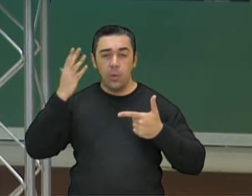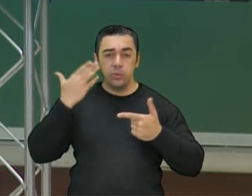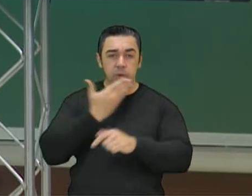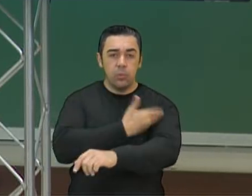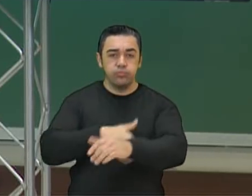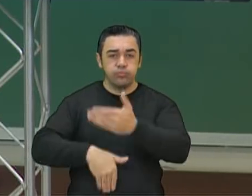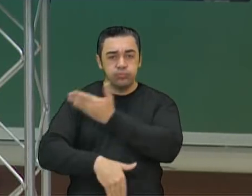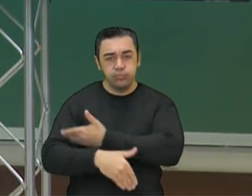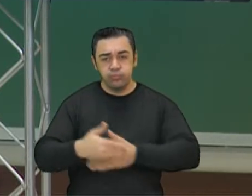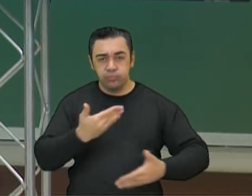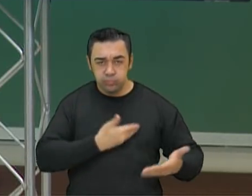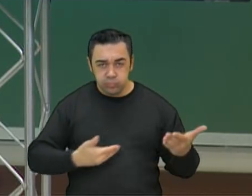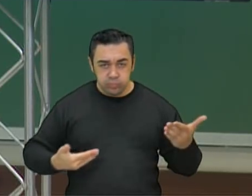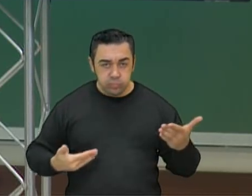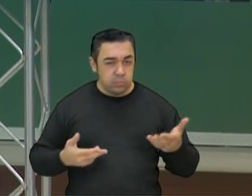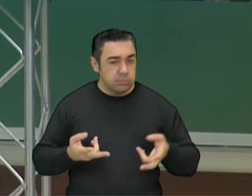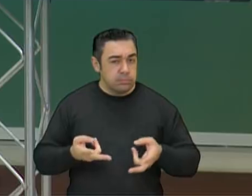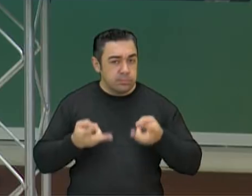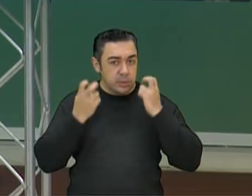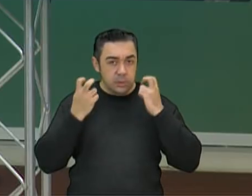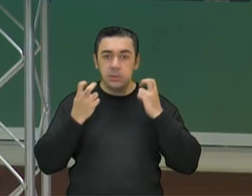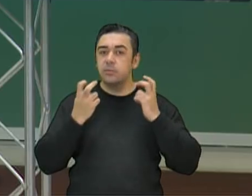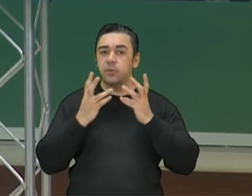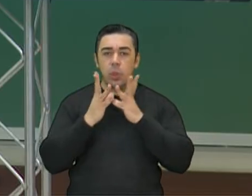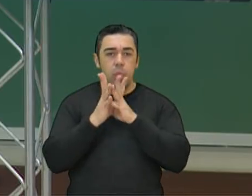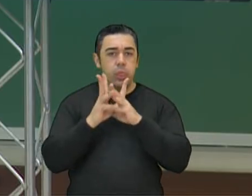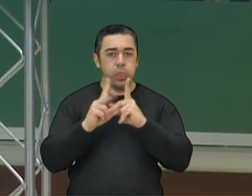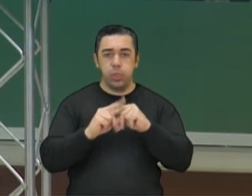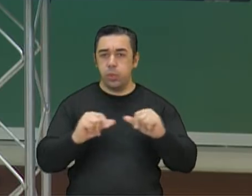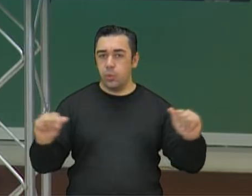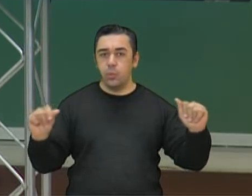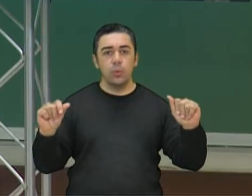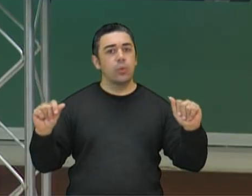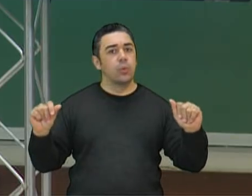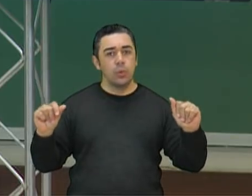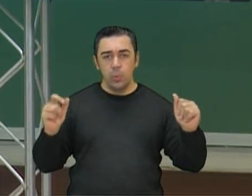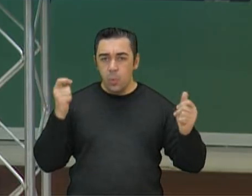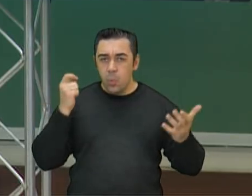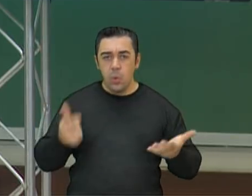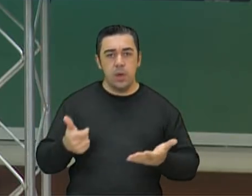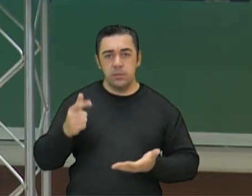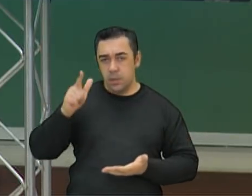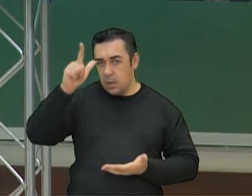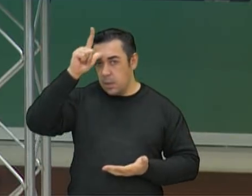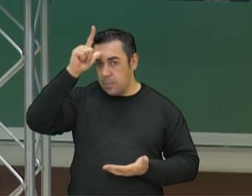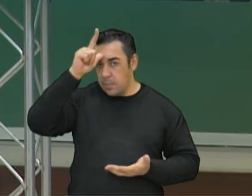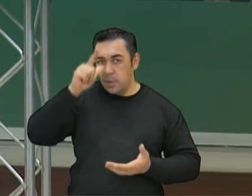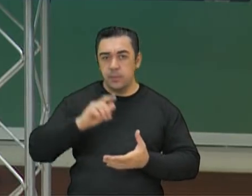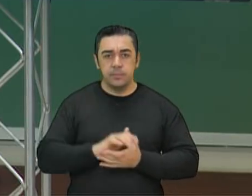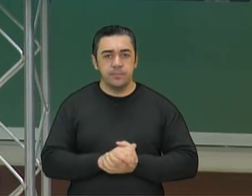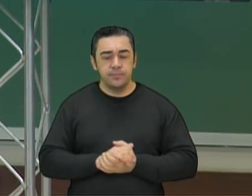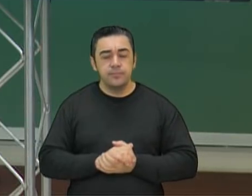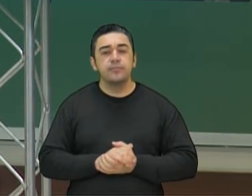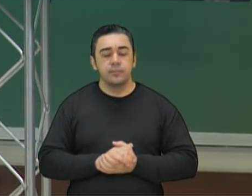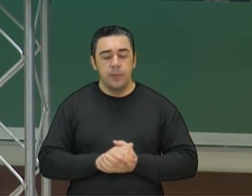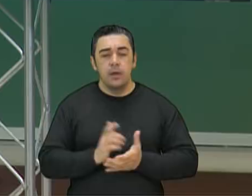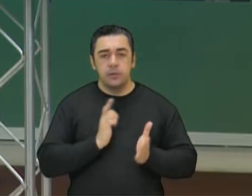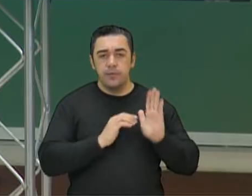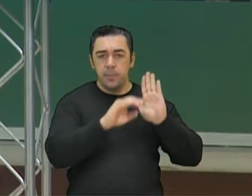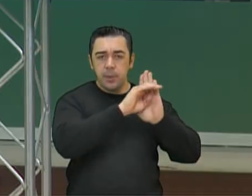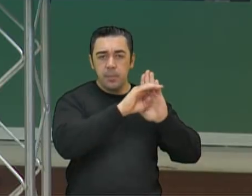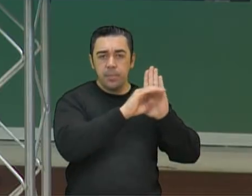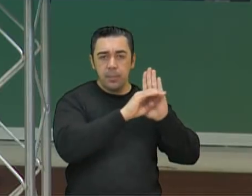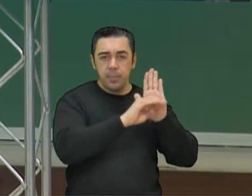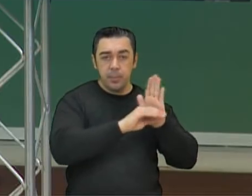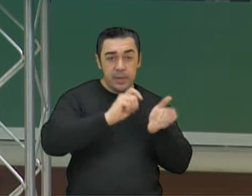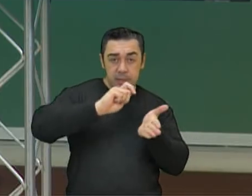consegue perceber que é um cenário devastador na Alemanha. Pesadas cláusulas do Tratado de Versalhes, que